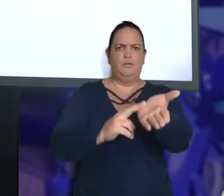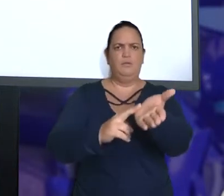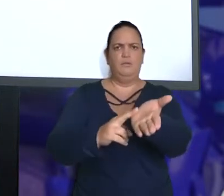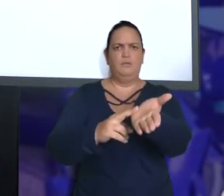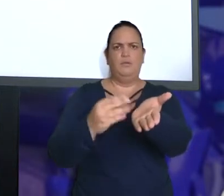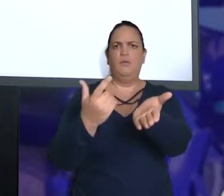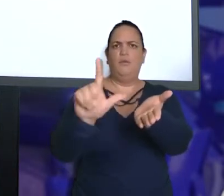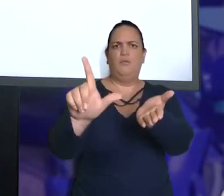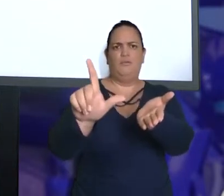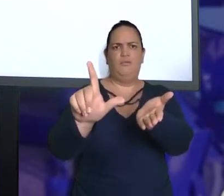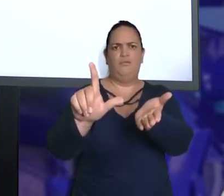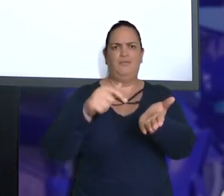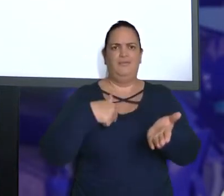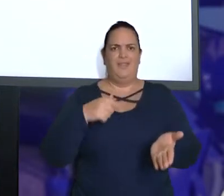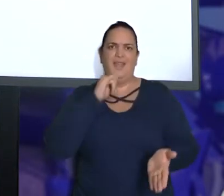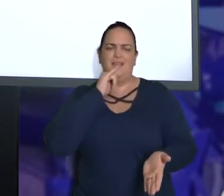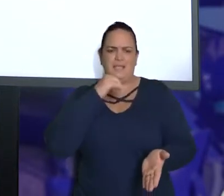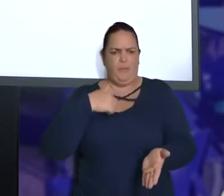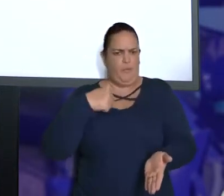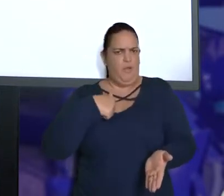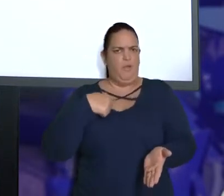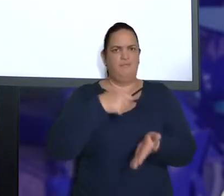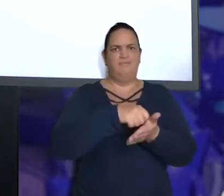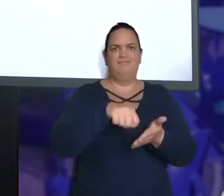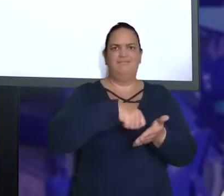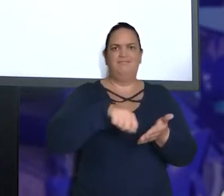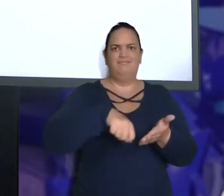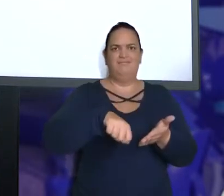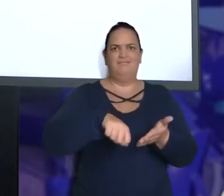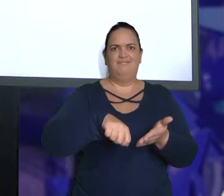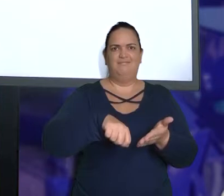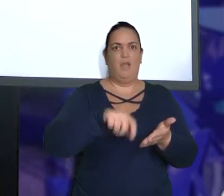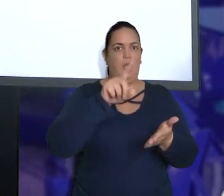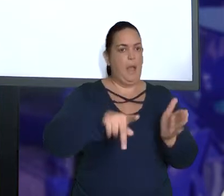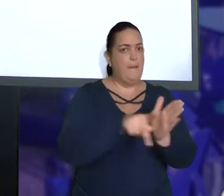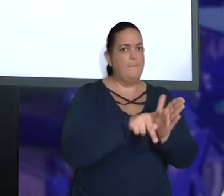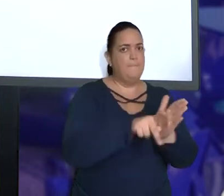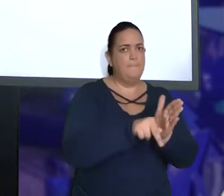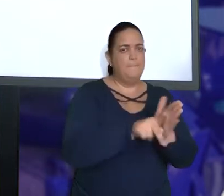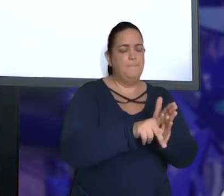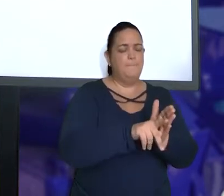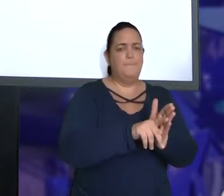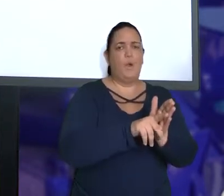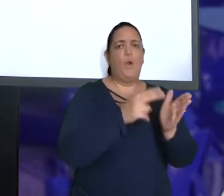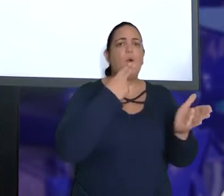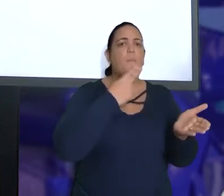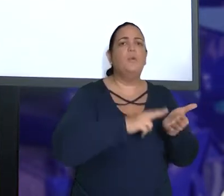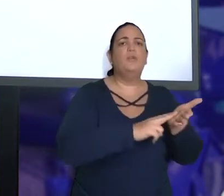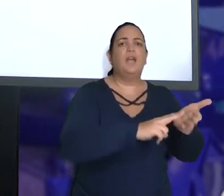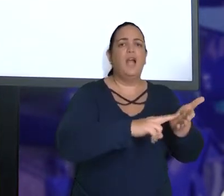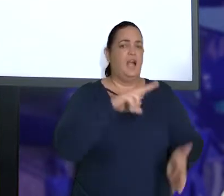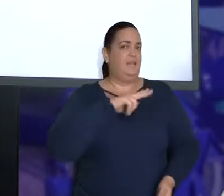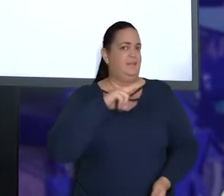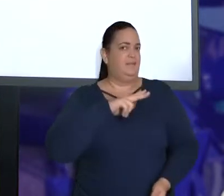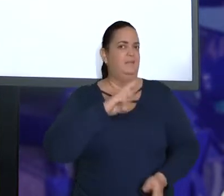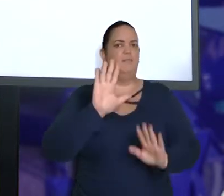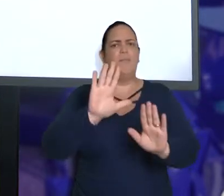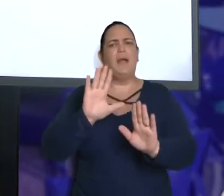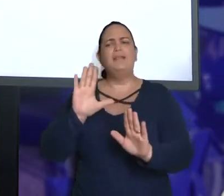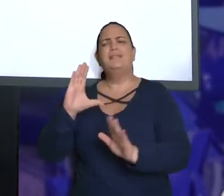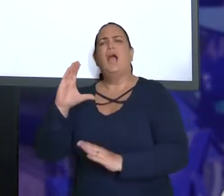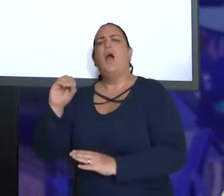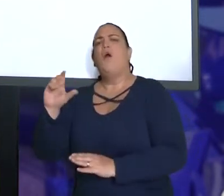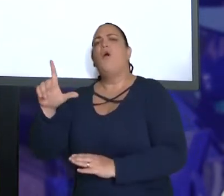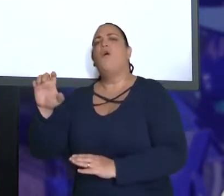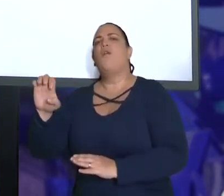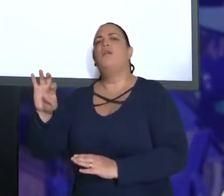carta escrita por mim para alguém. Já a carta aberta, como está sendo ressaltada aqui, ela é uma carta coletiva. Uma